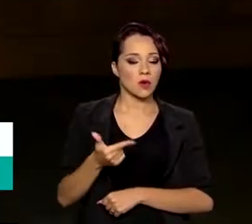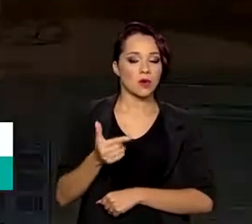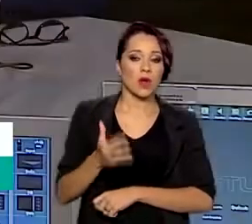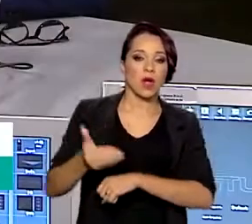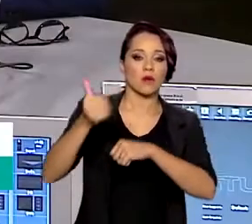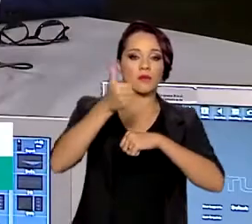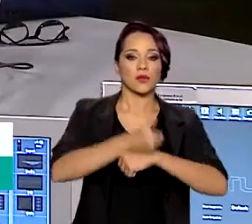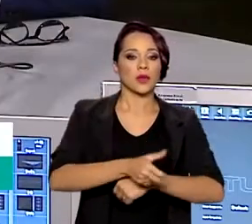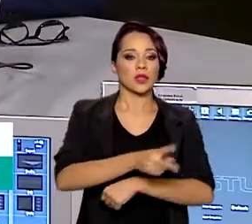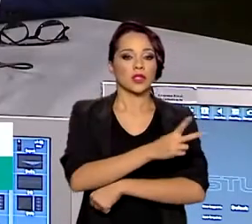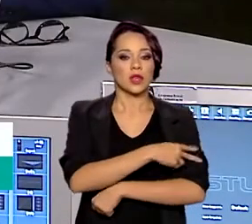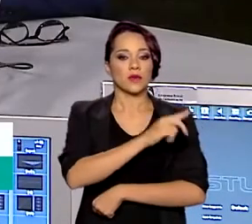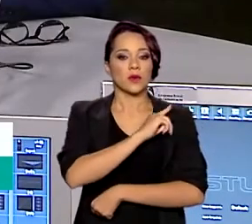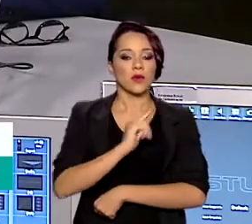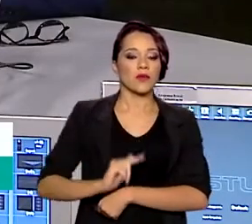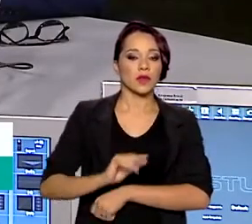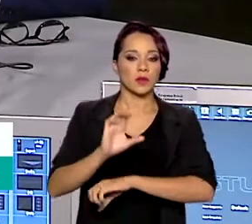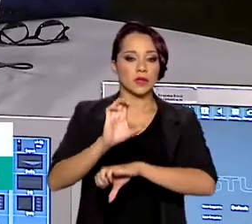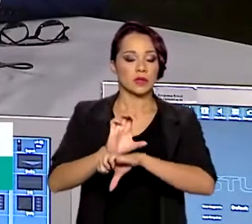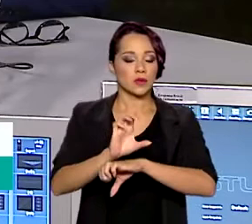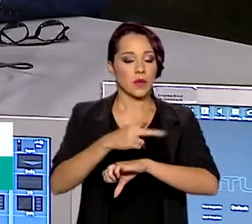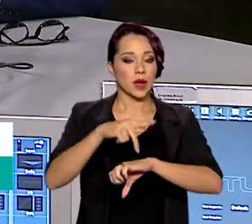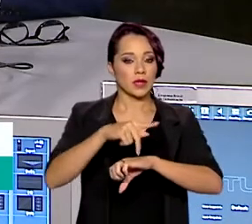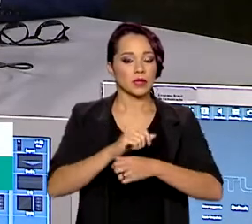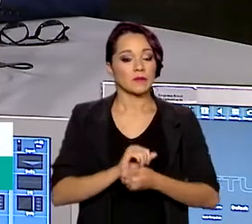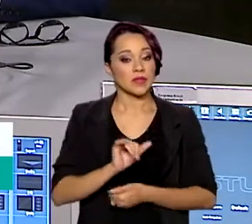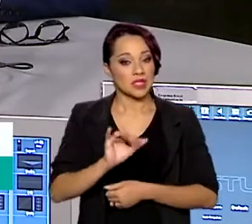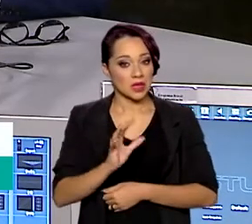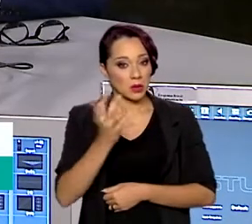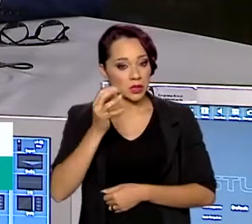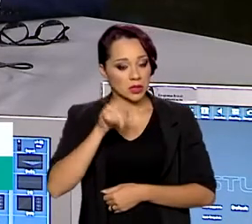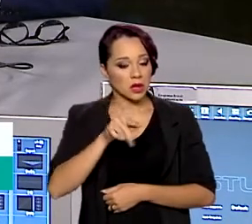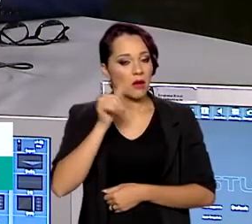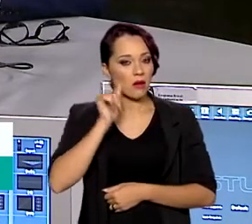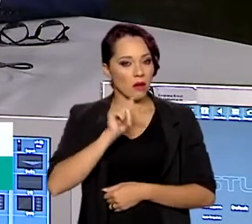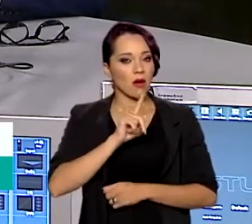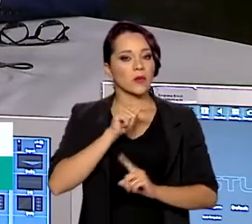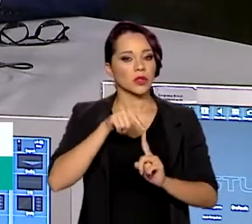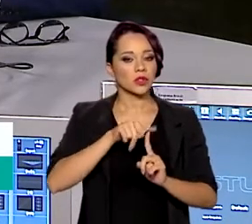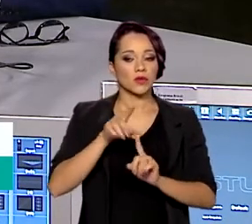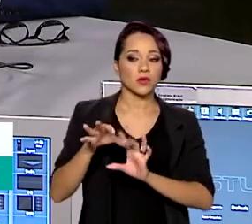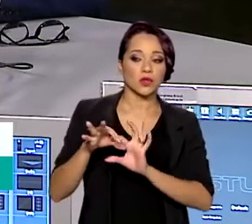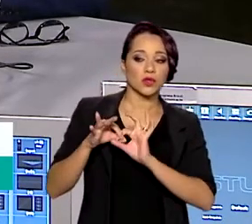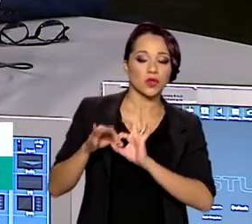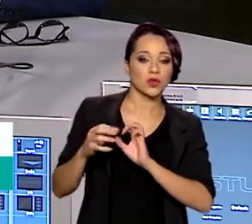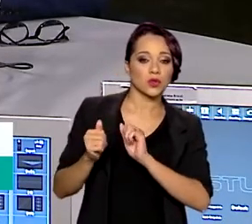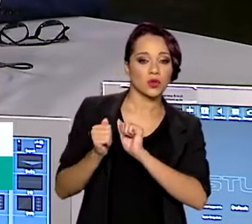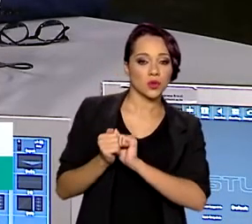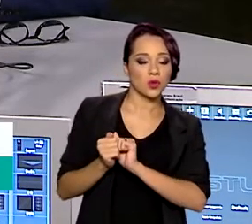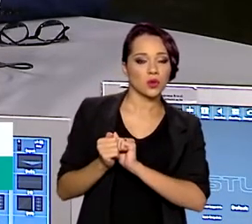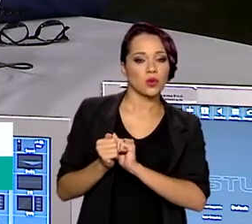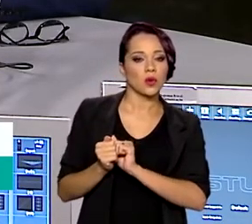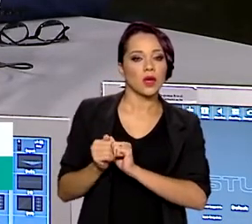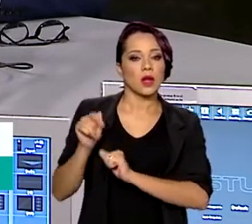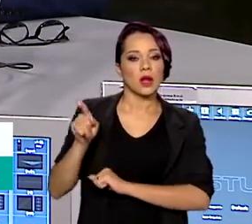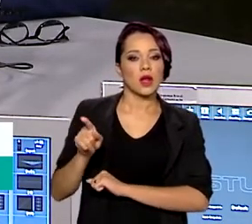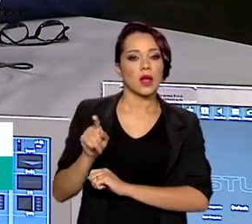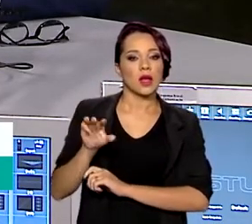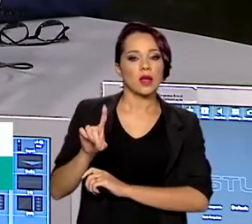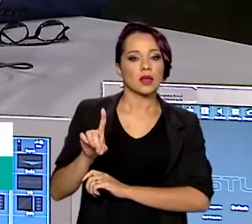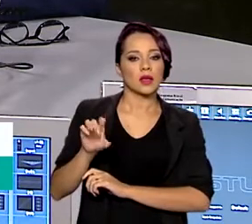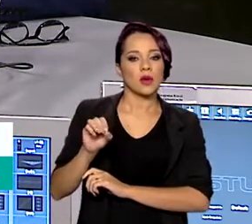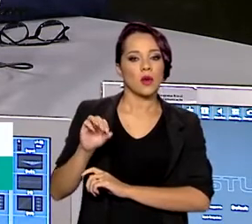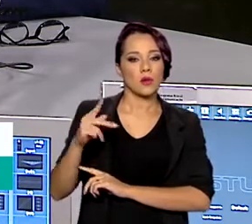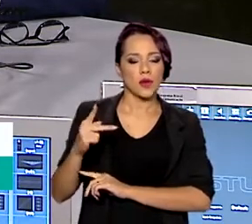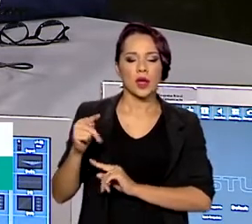posto de chefe do governo local. Se isso ocorrer, ela vai ter a missão de se juntar aos unionistas do DUP,